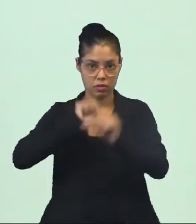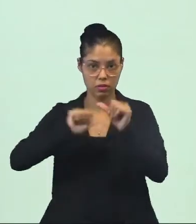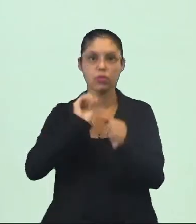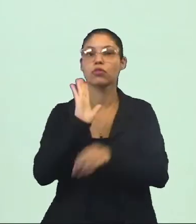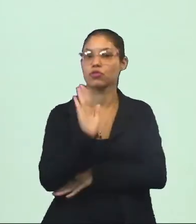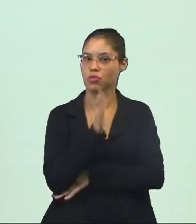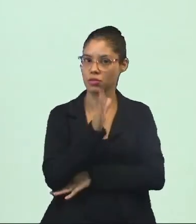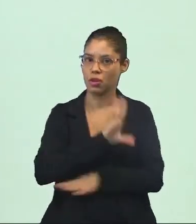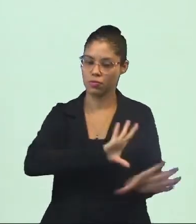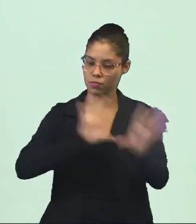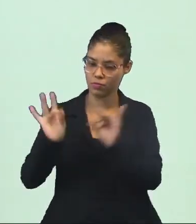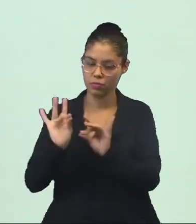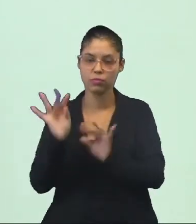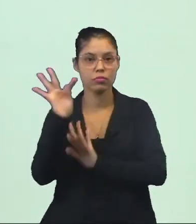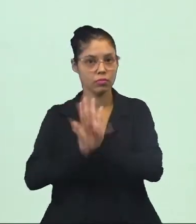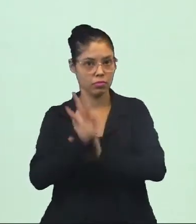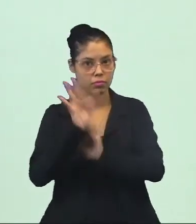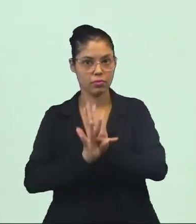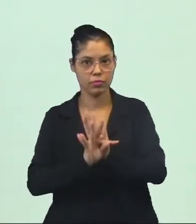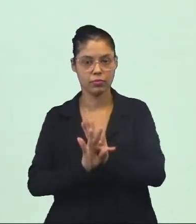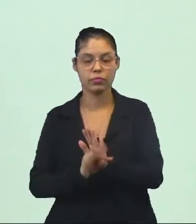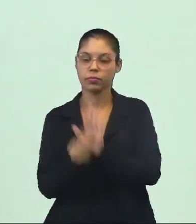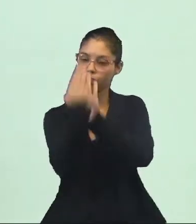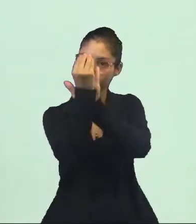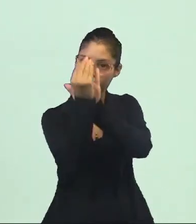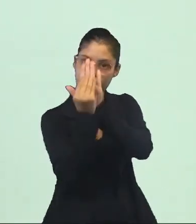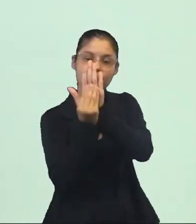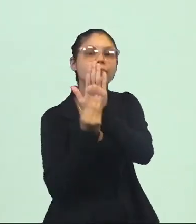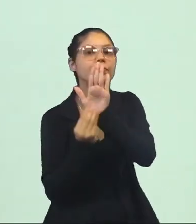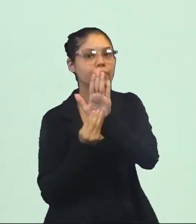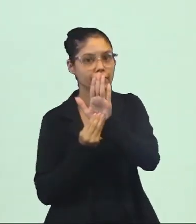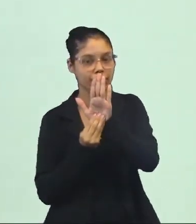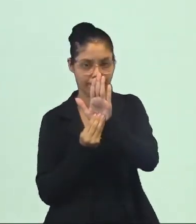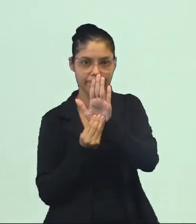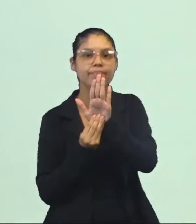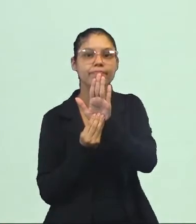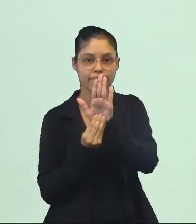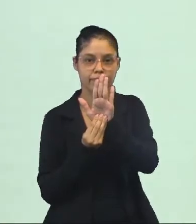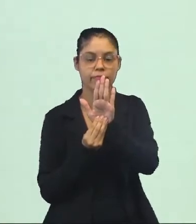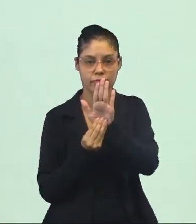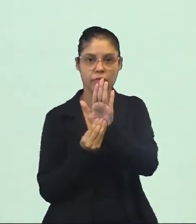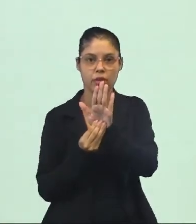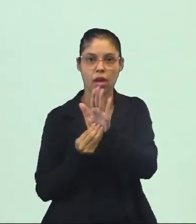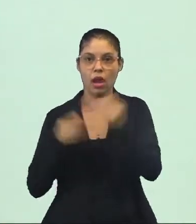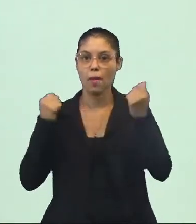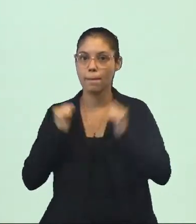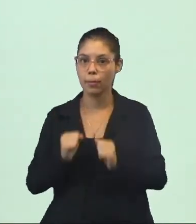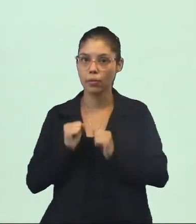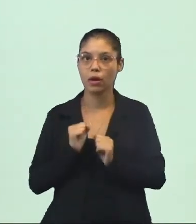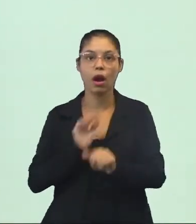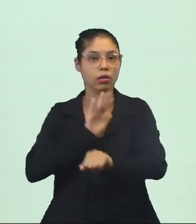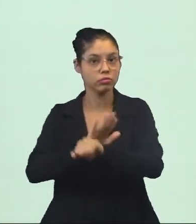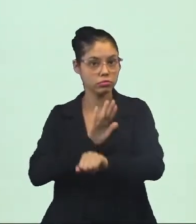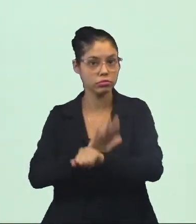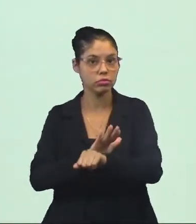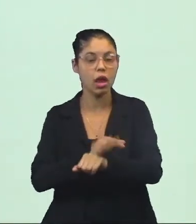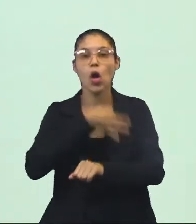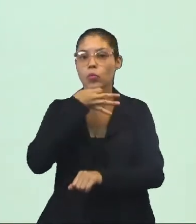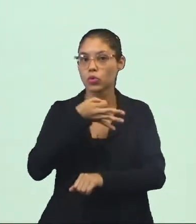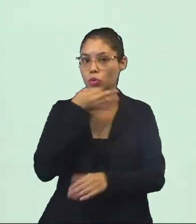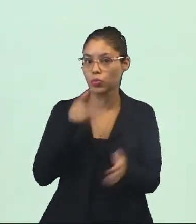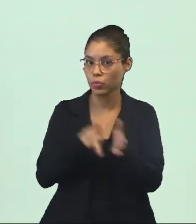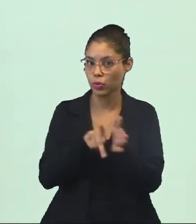já logo no início do texto ela já vai trazendo fatos, já vai trazendo dados que servem ou corroboram para a sua